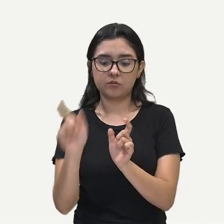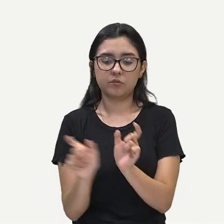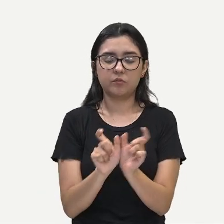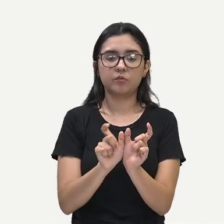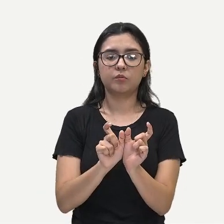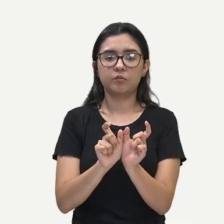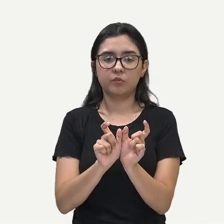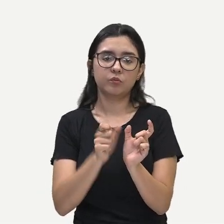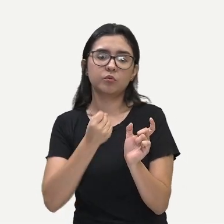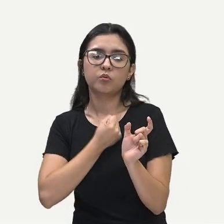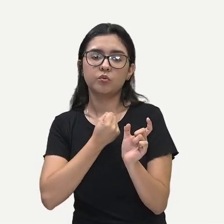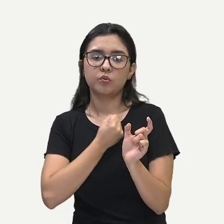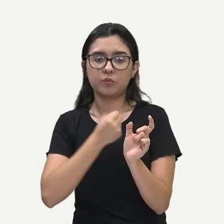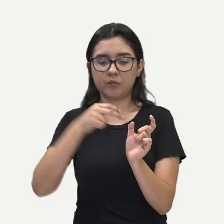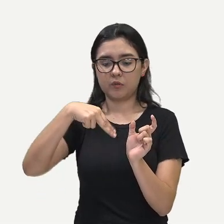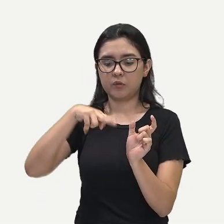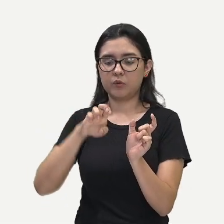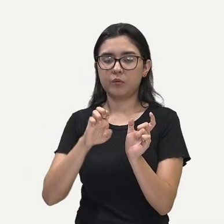base. Então,